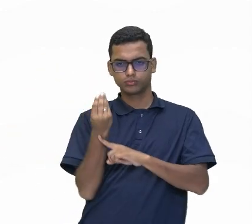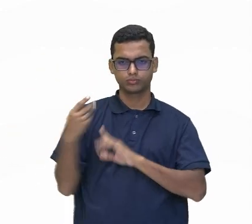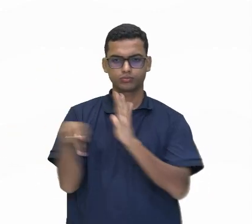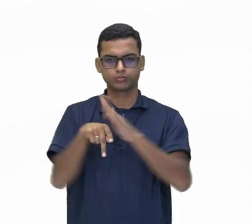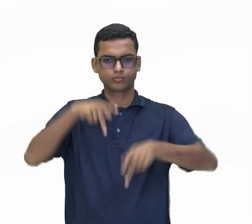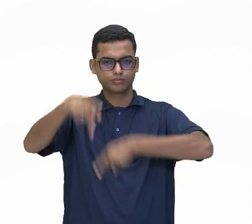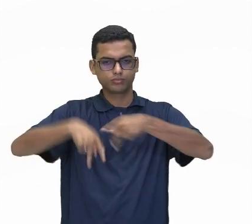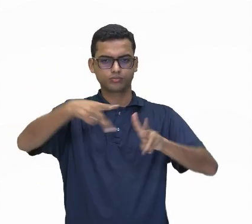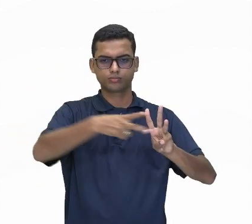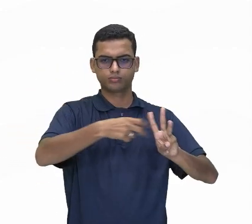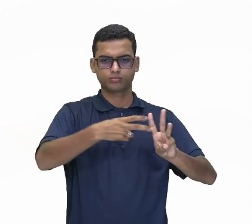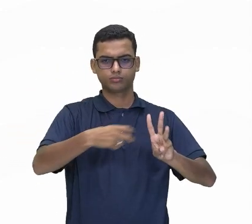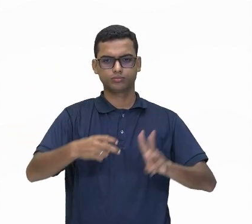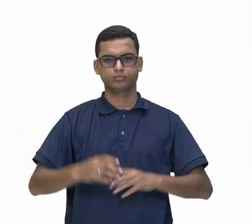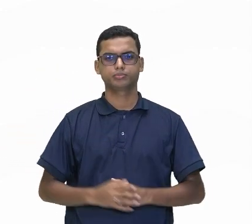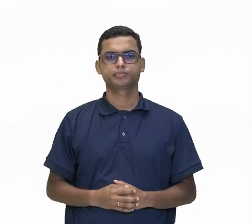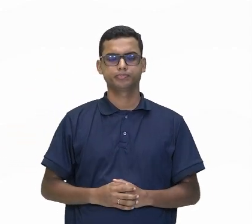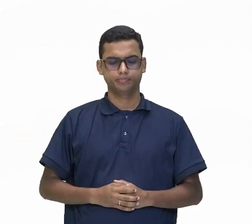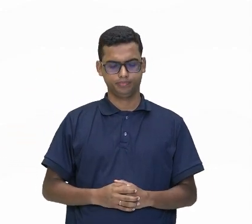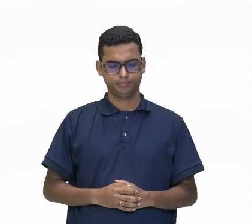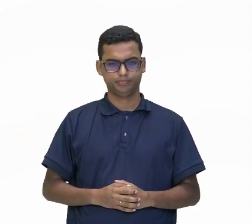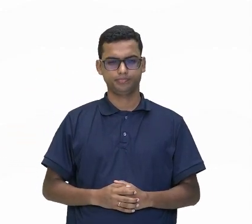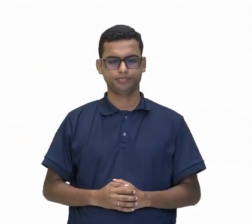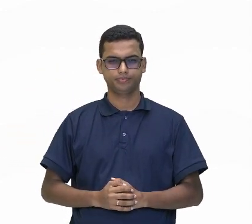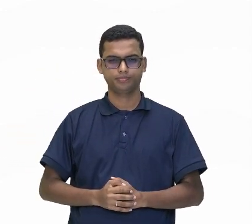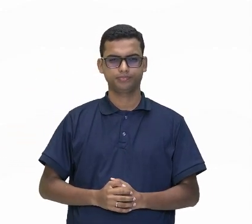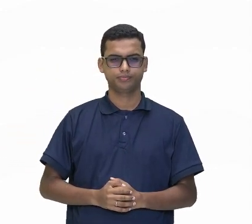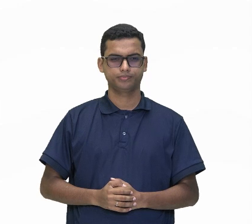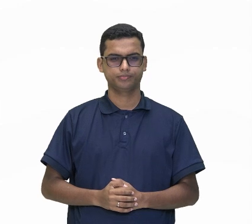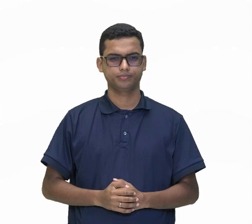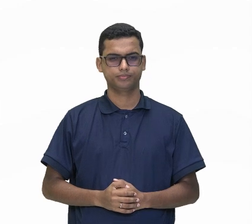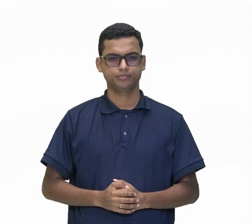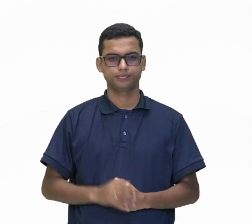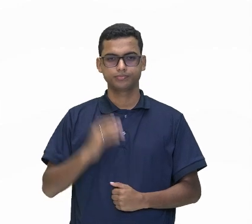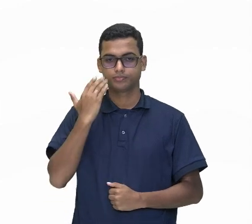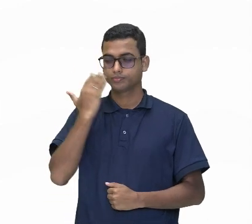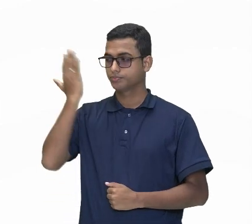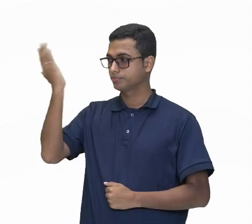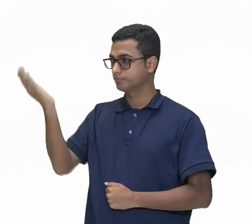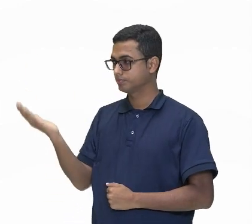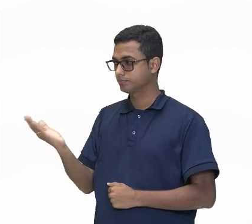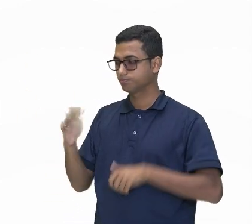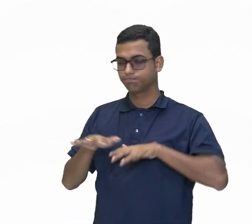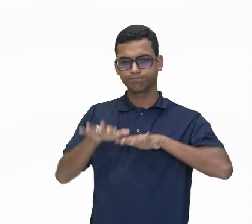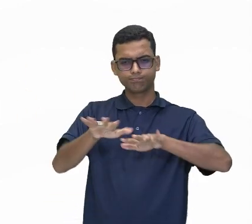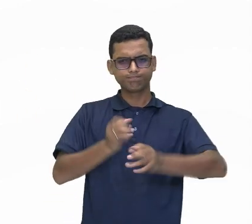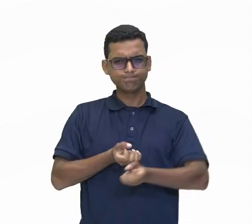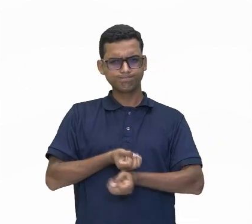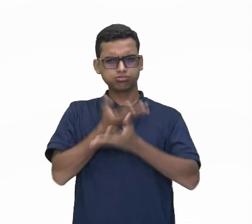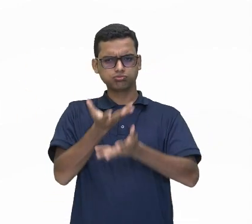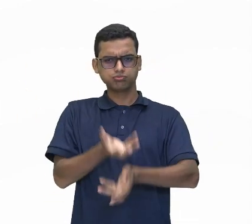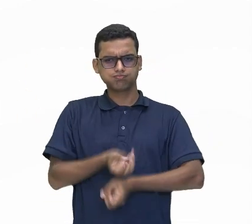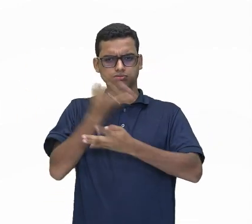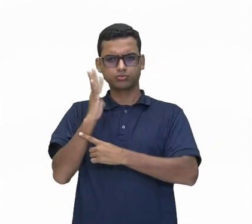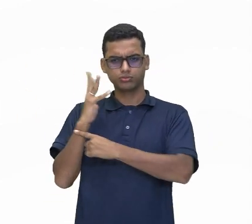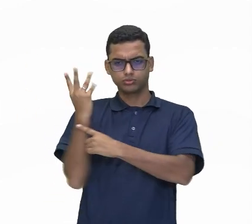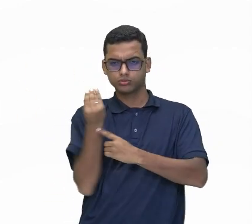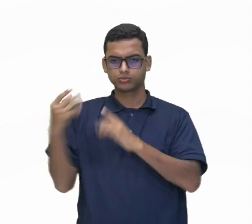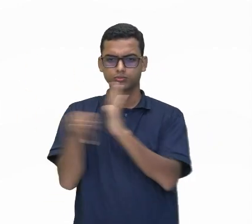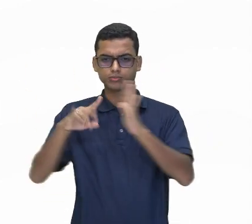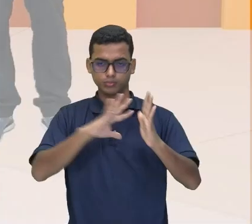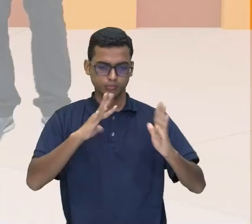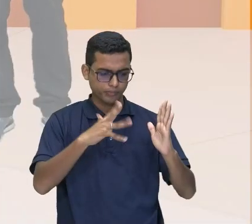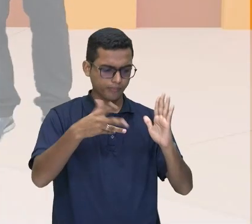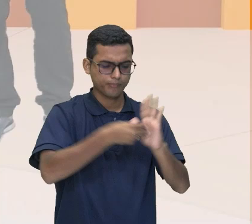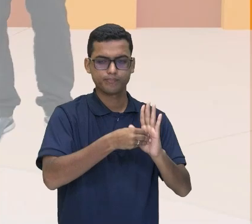indígenas. Agora, esses são os tipos de manifestações artísticas amazônicas. Agora, qual é a